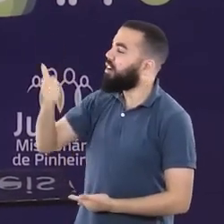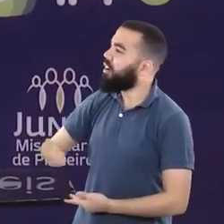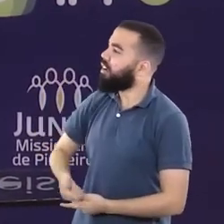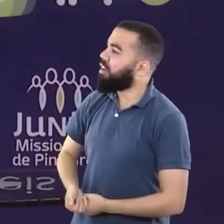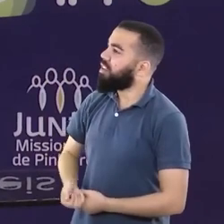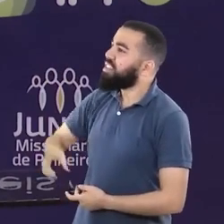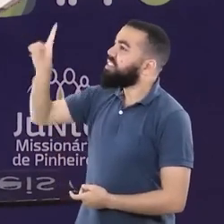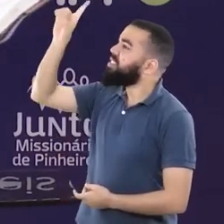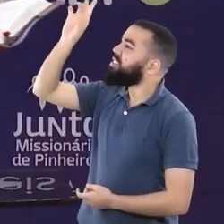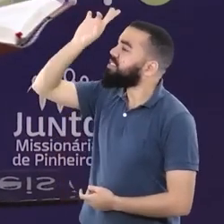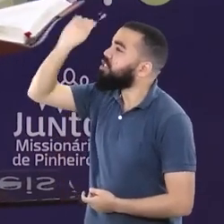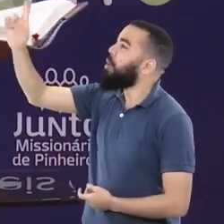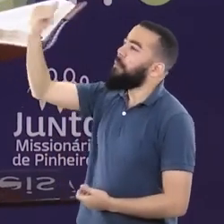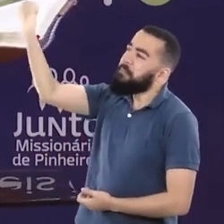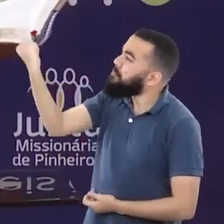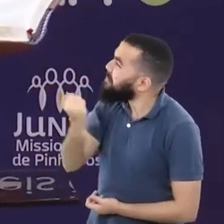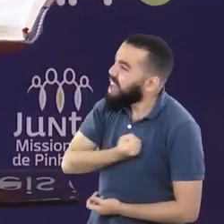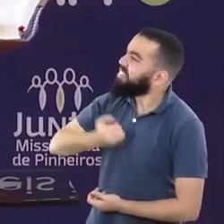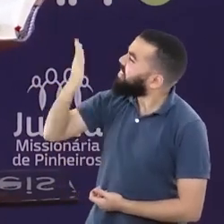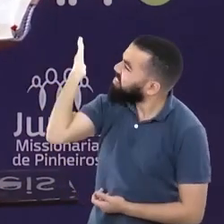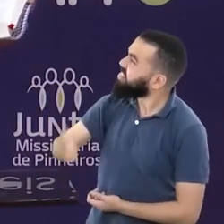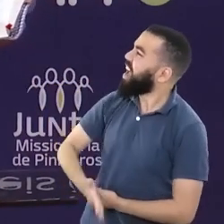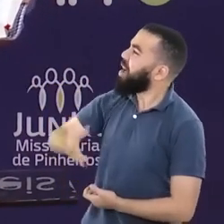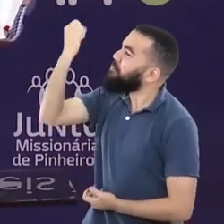Por que que o Senhor não me mata de uma vez?